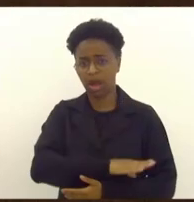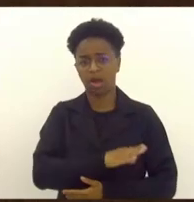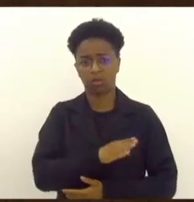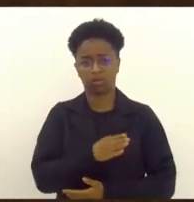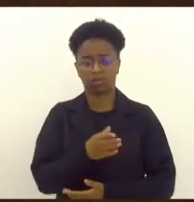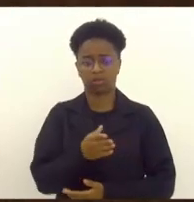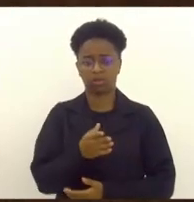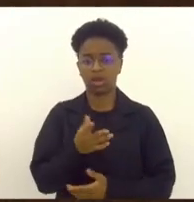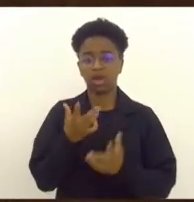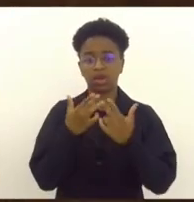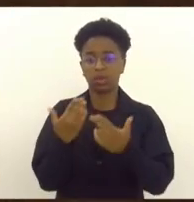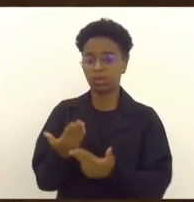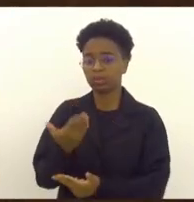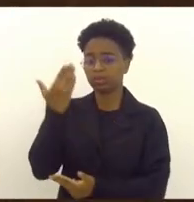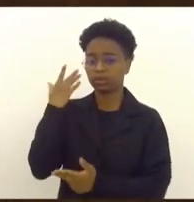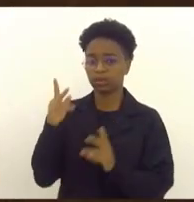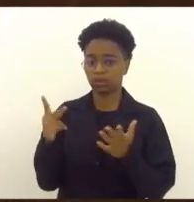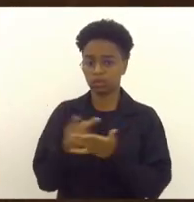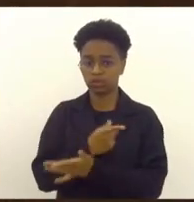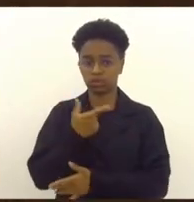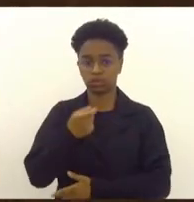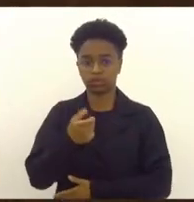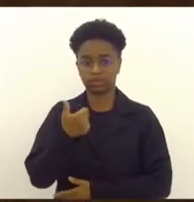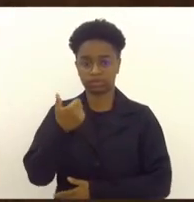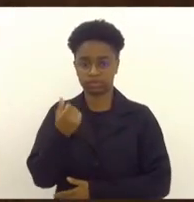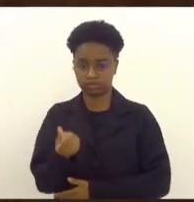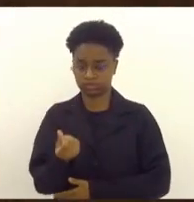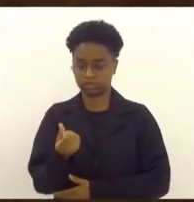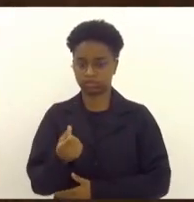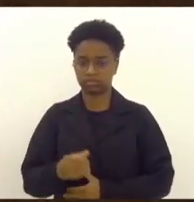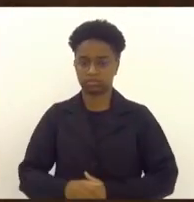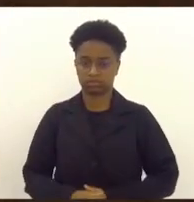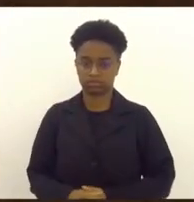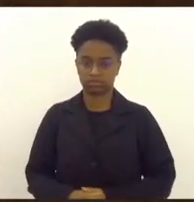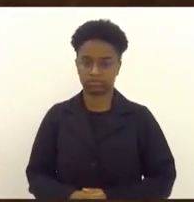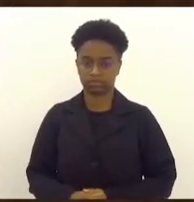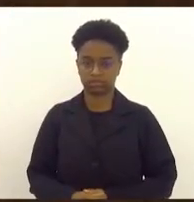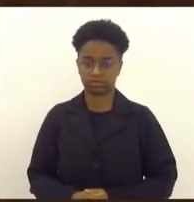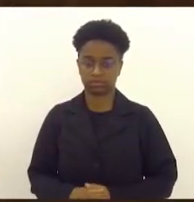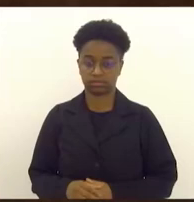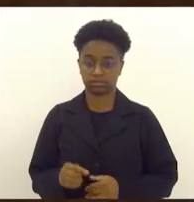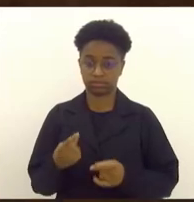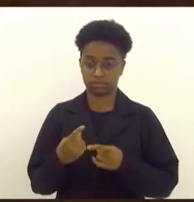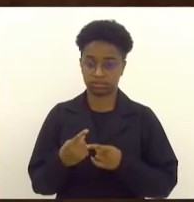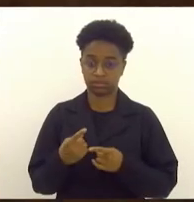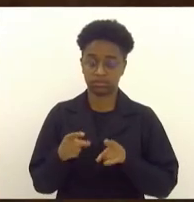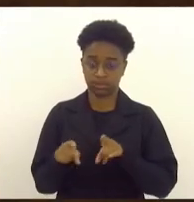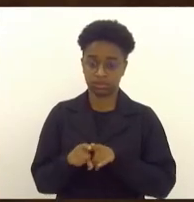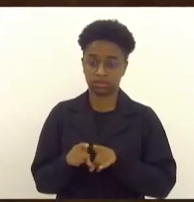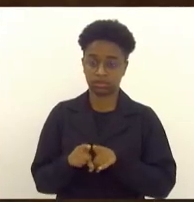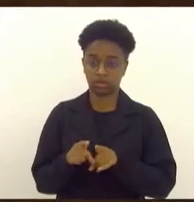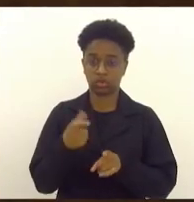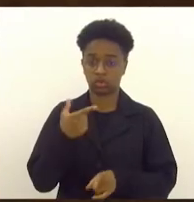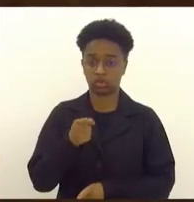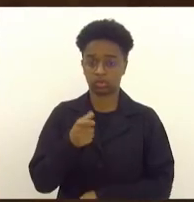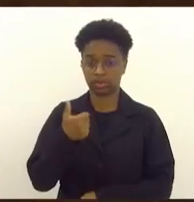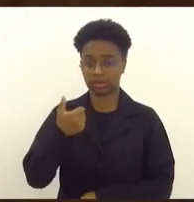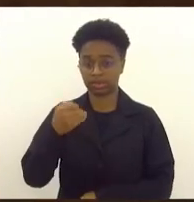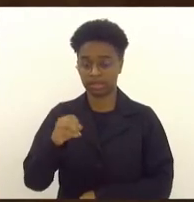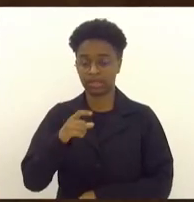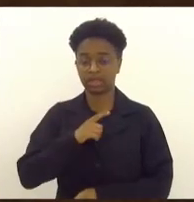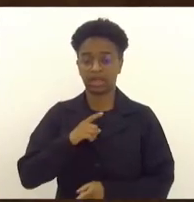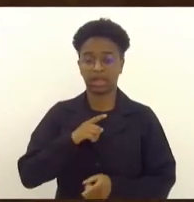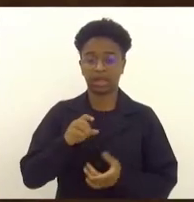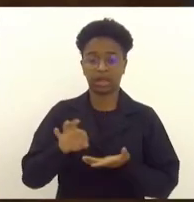como foi feito lá atrás em 2016 Deputado brasão em 2010 teve um recadastramento